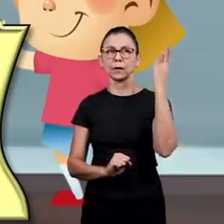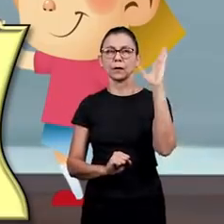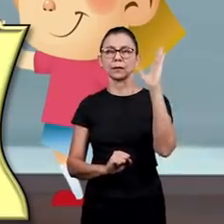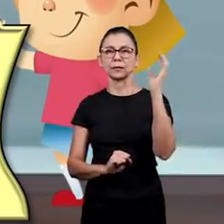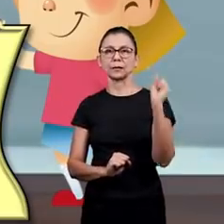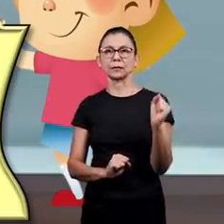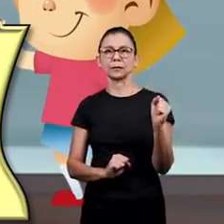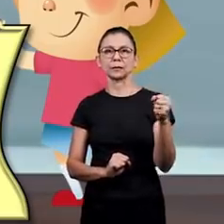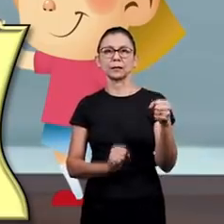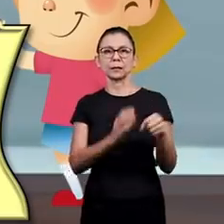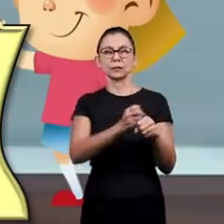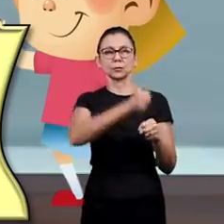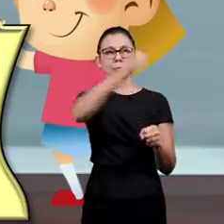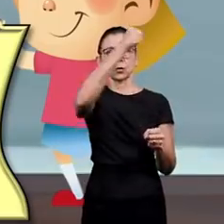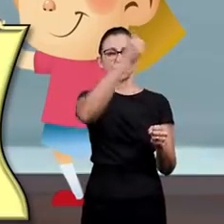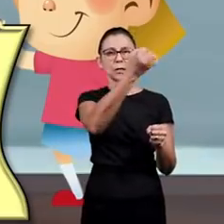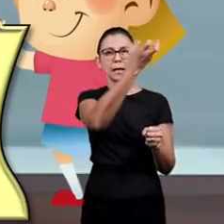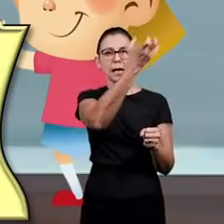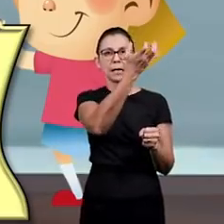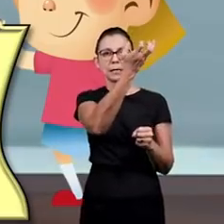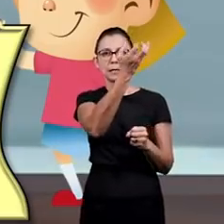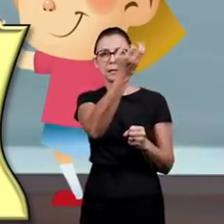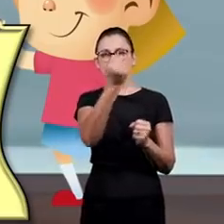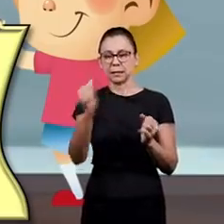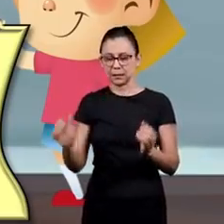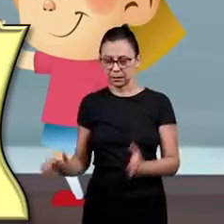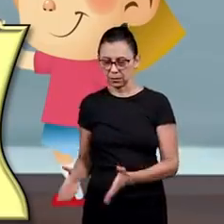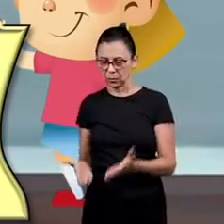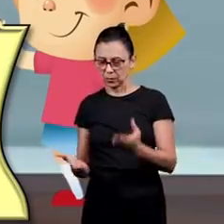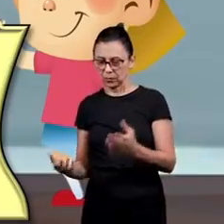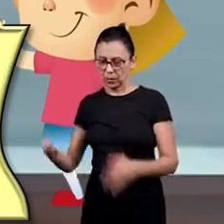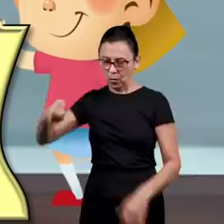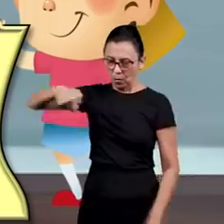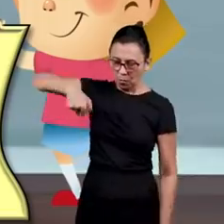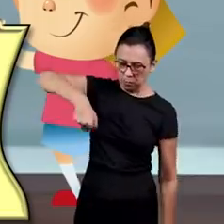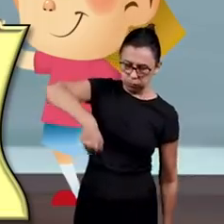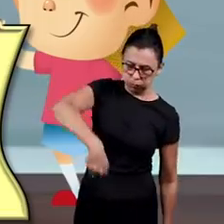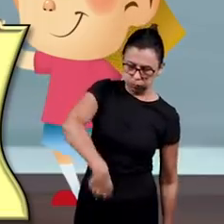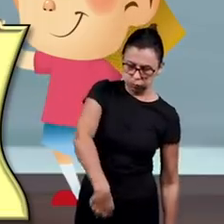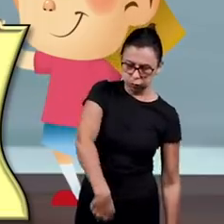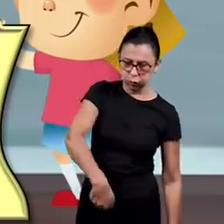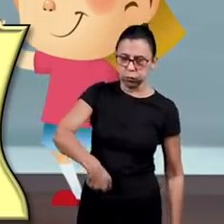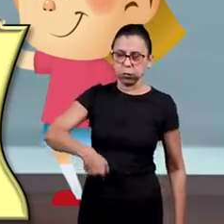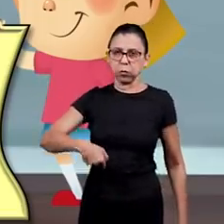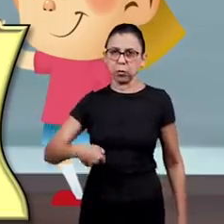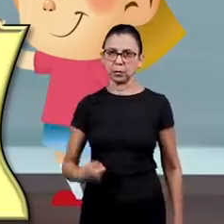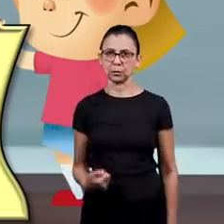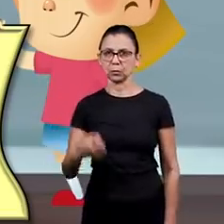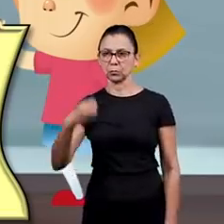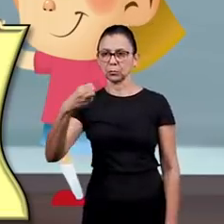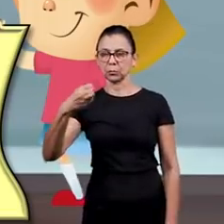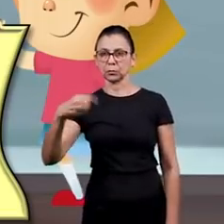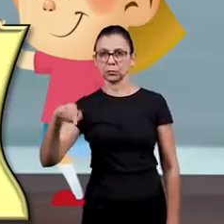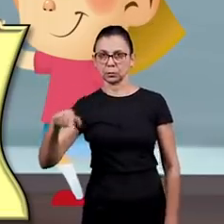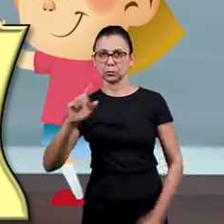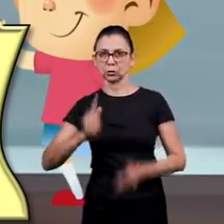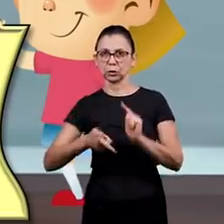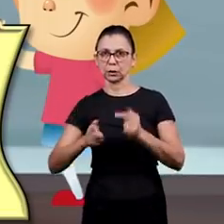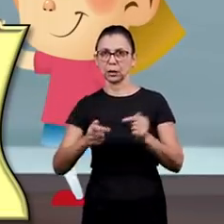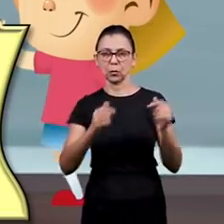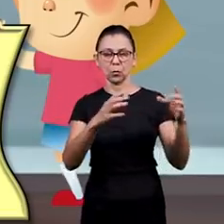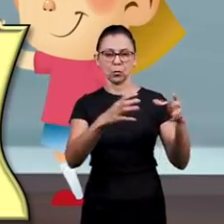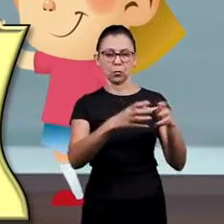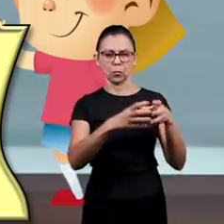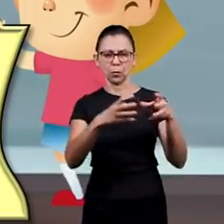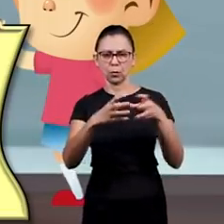então Gideão fez assim. Ele chamou os 300 homens e separou em três grupos e